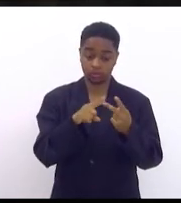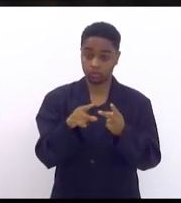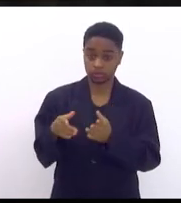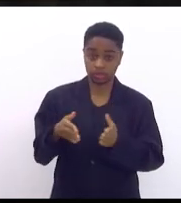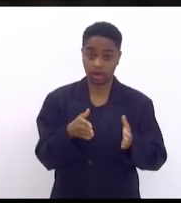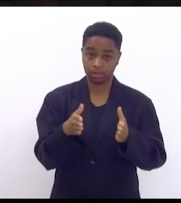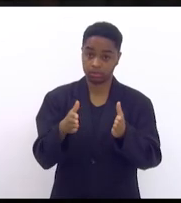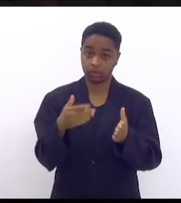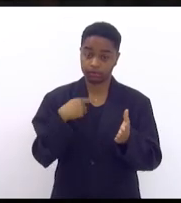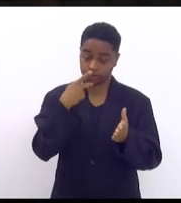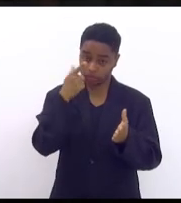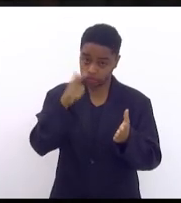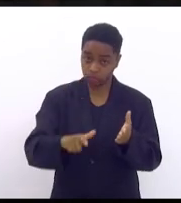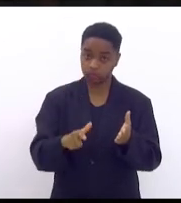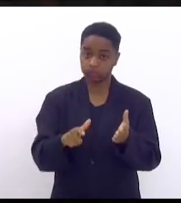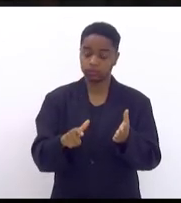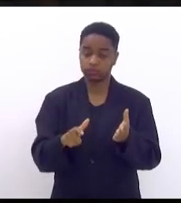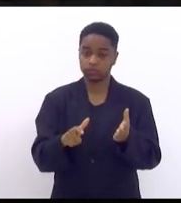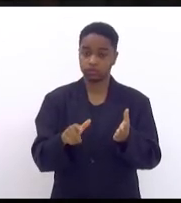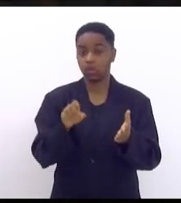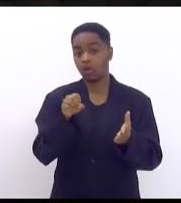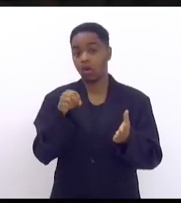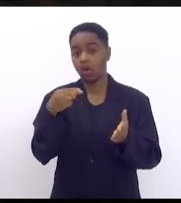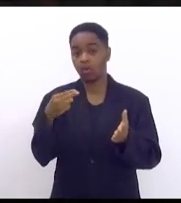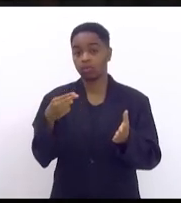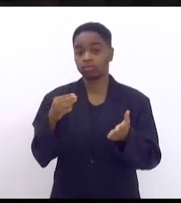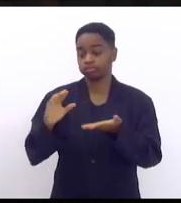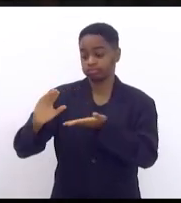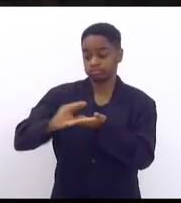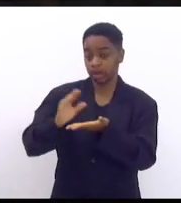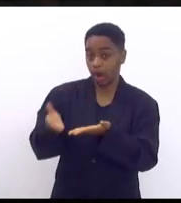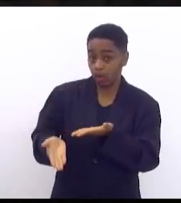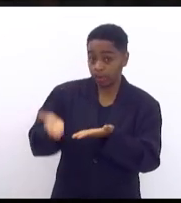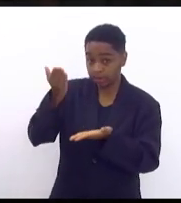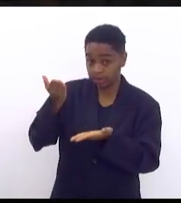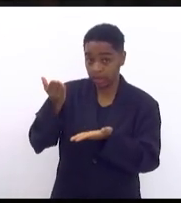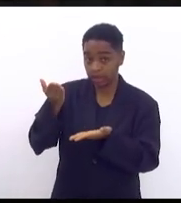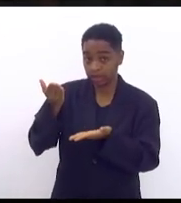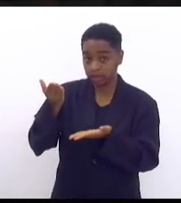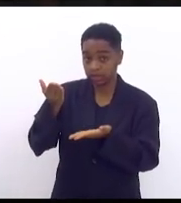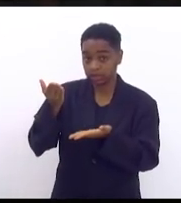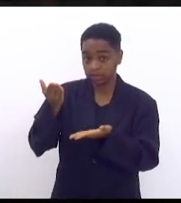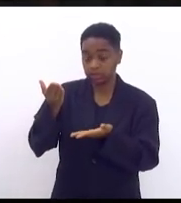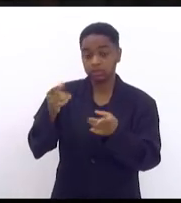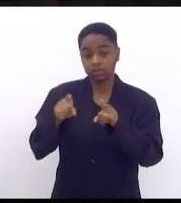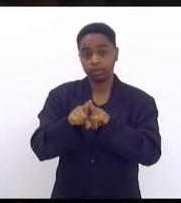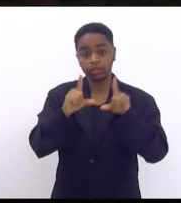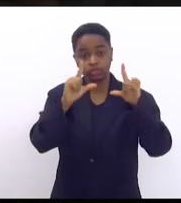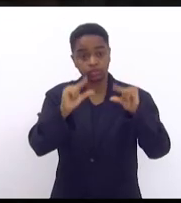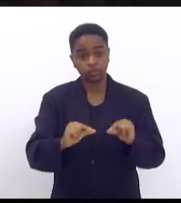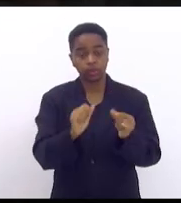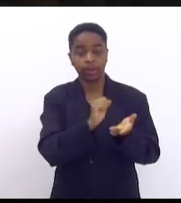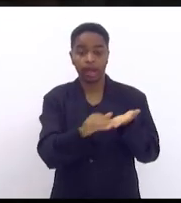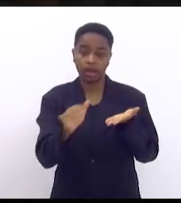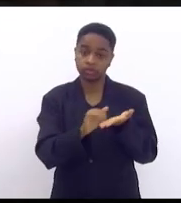a dizer: aumentar a receita e diminuir as